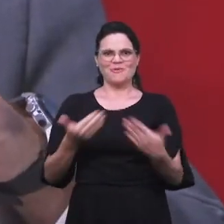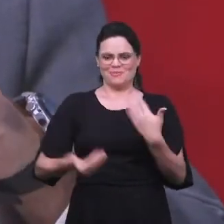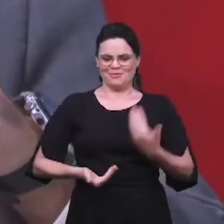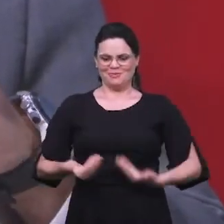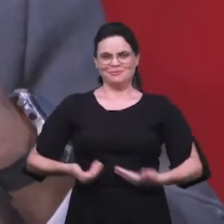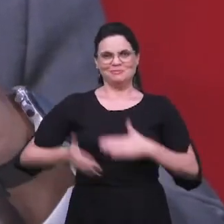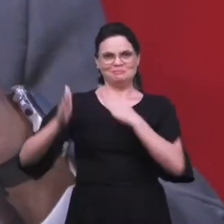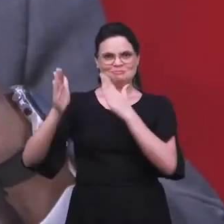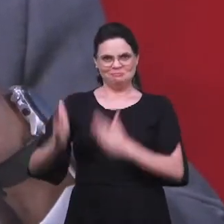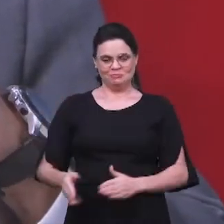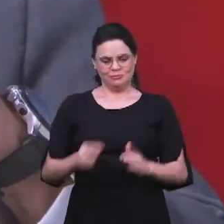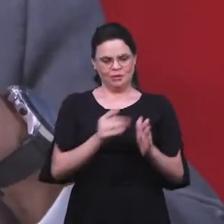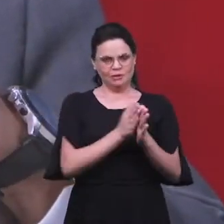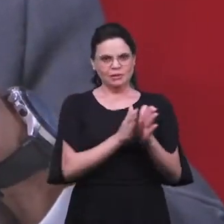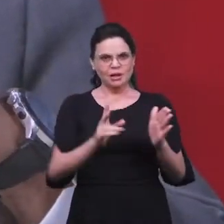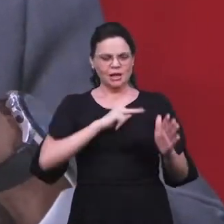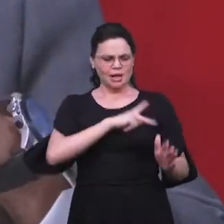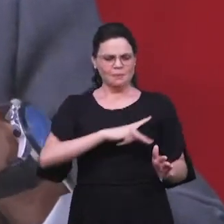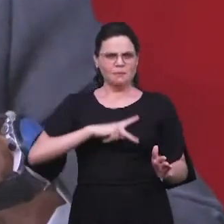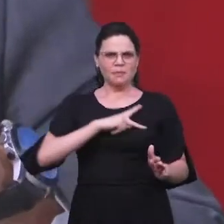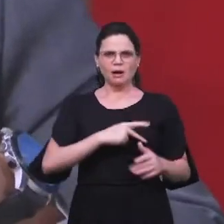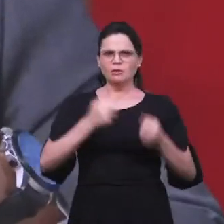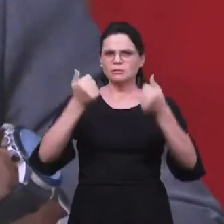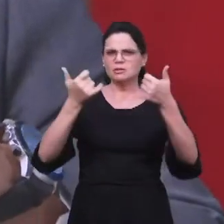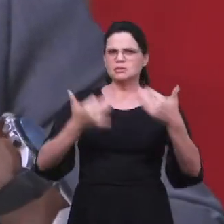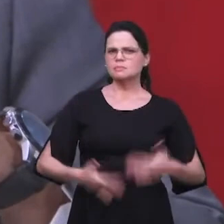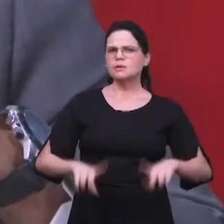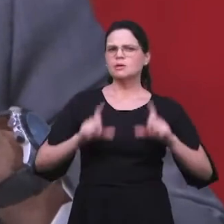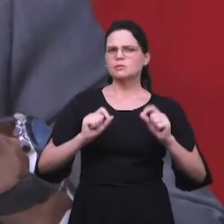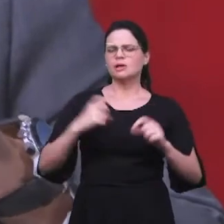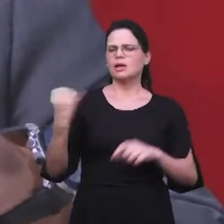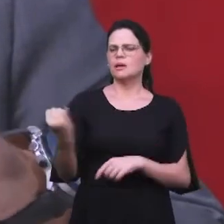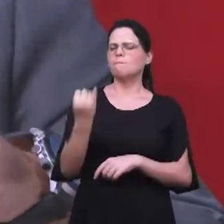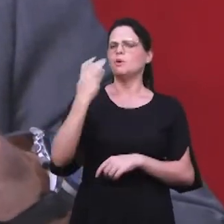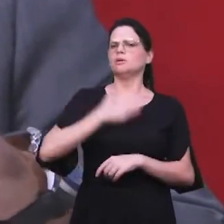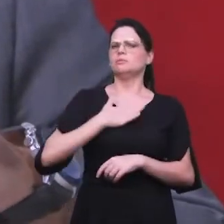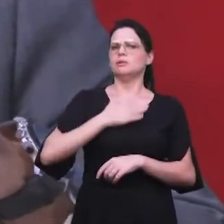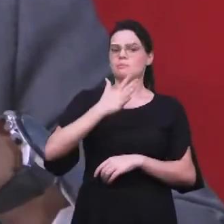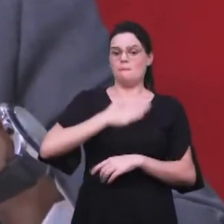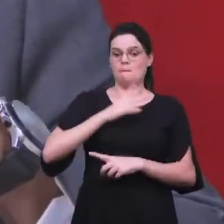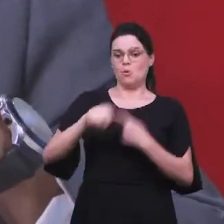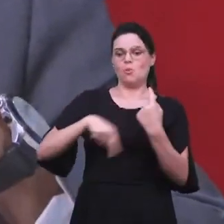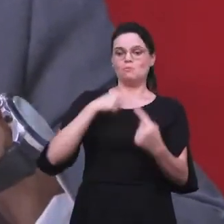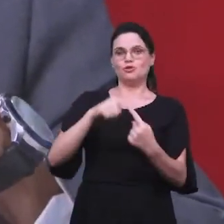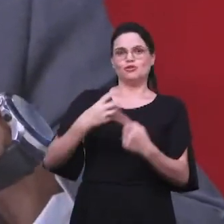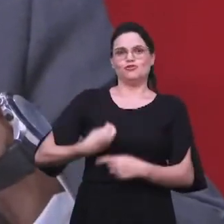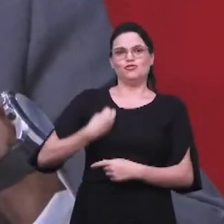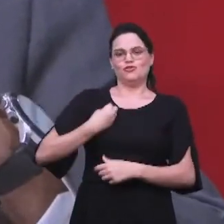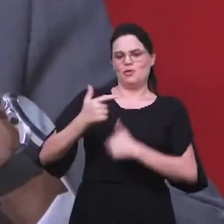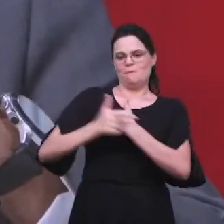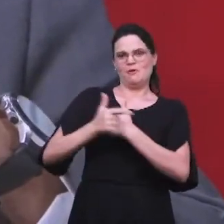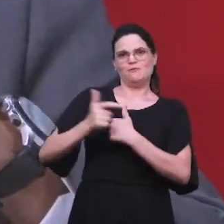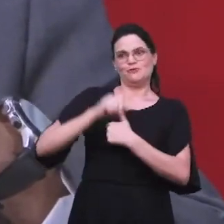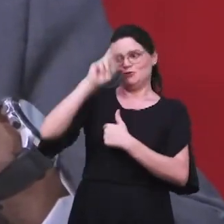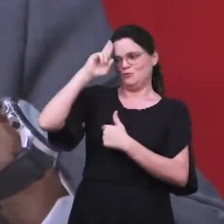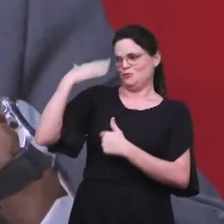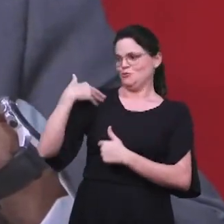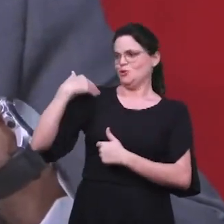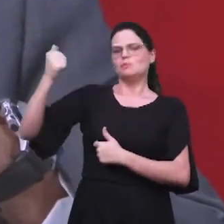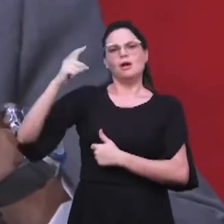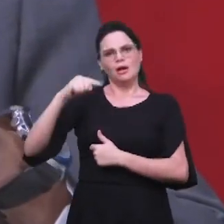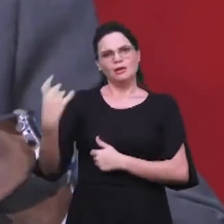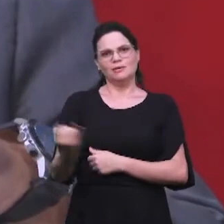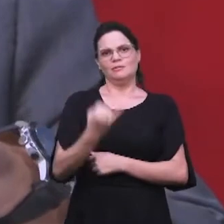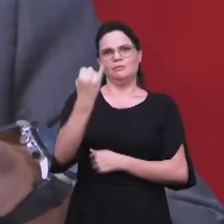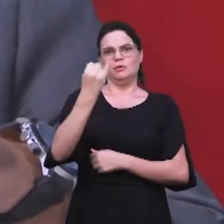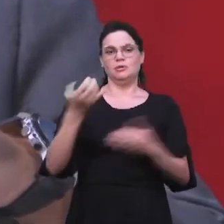ele falando que que o que importava para ele era percorrer a carreira. Então a igreja hoje,